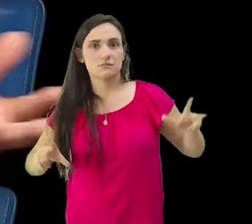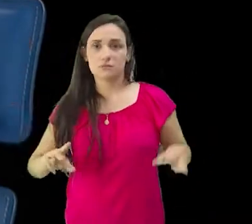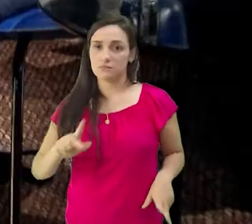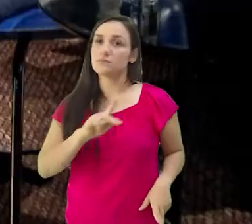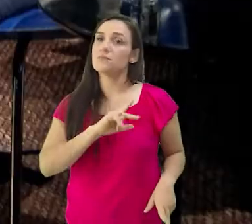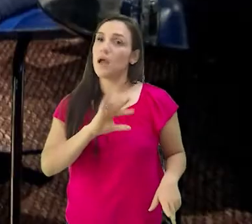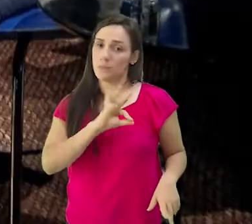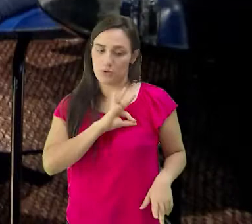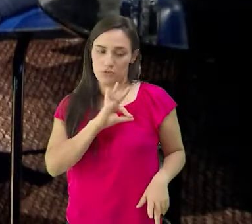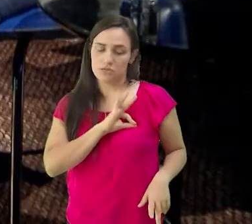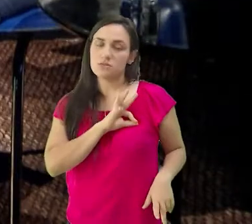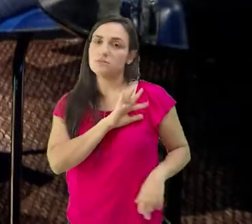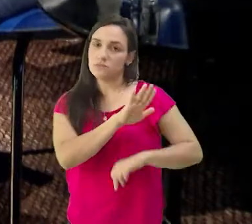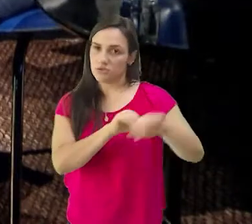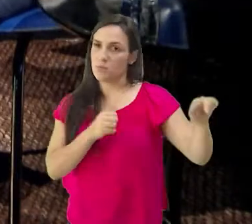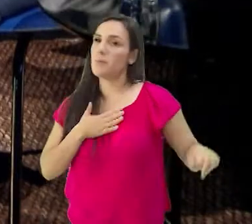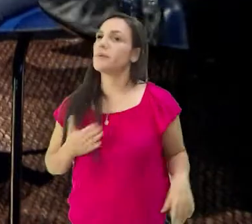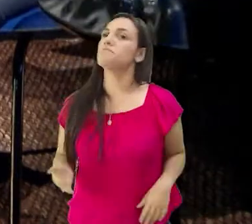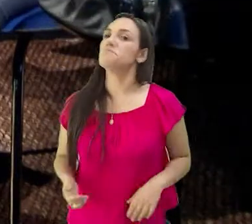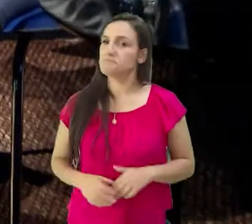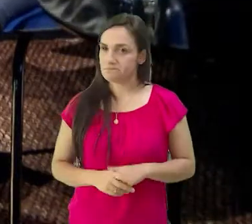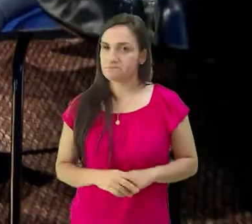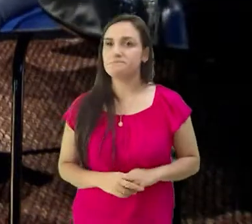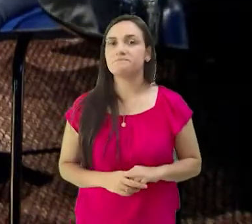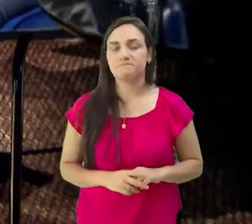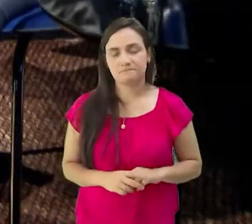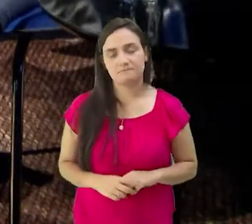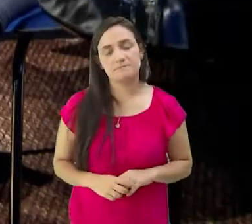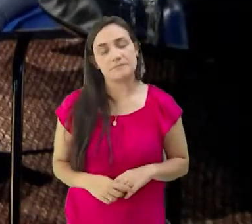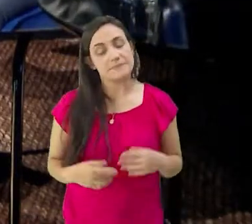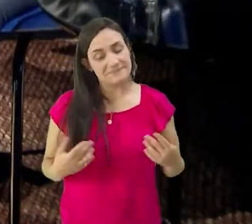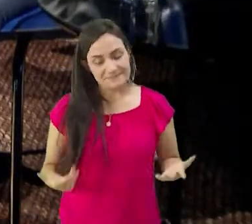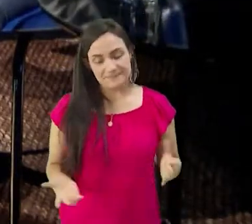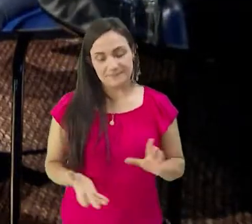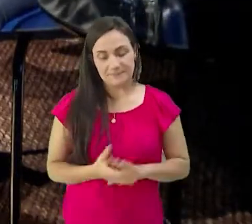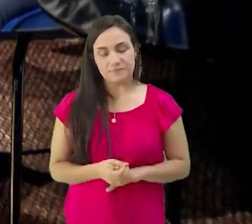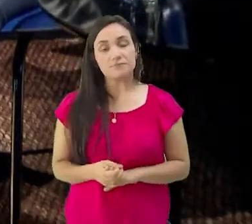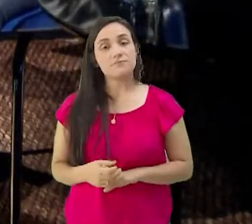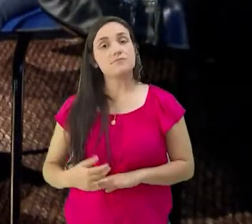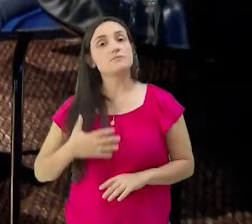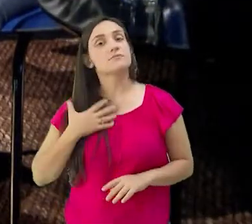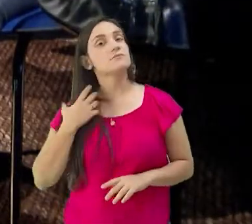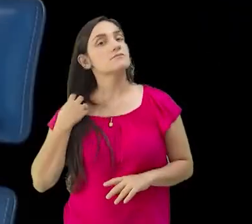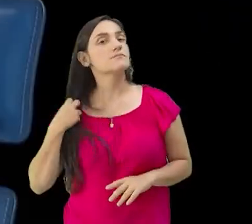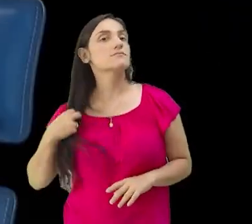andando. Olha só, onde que nós... Bom, mas enfim,